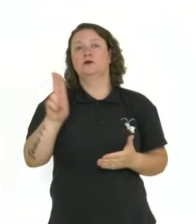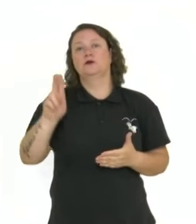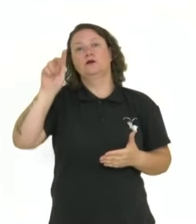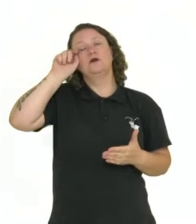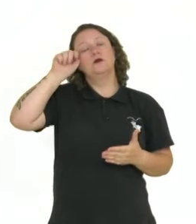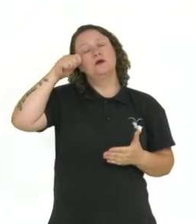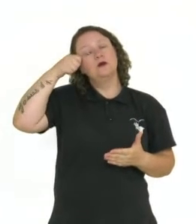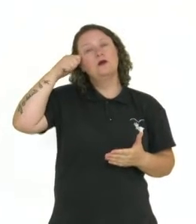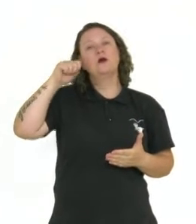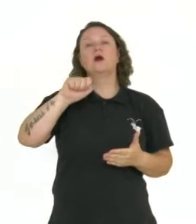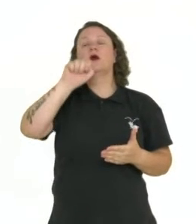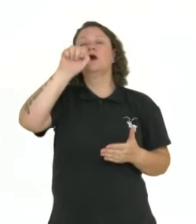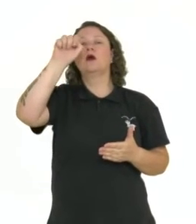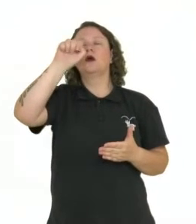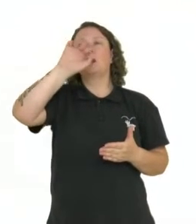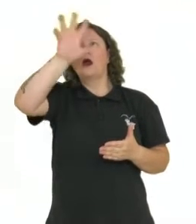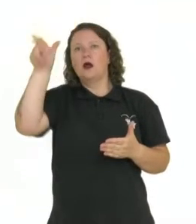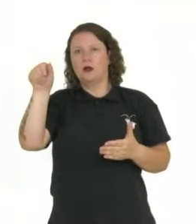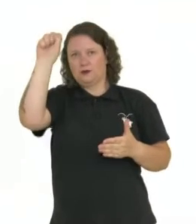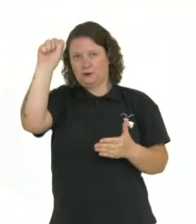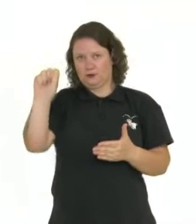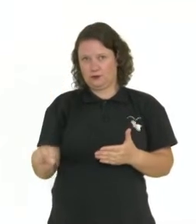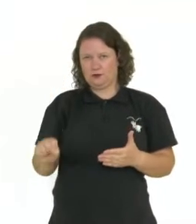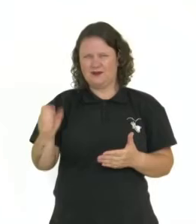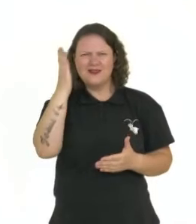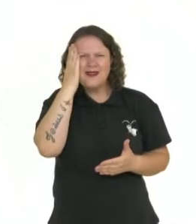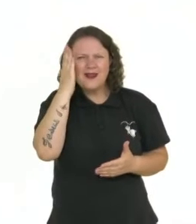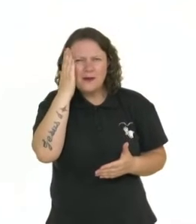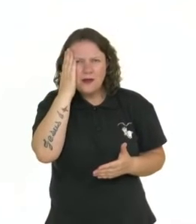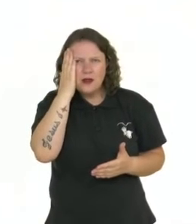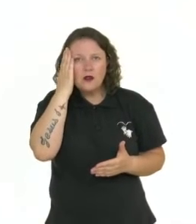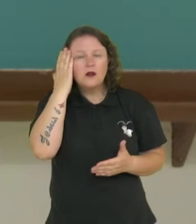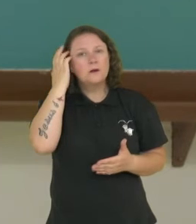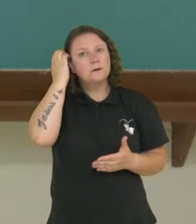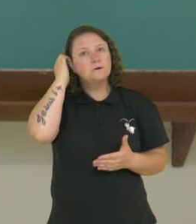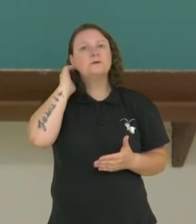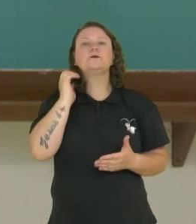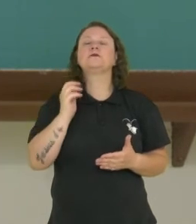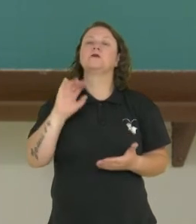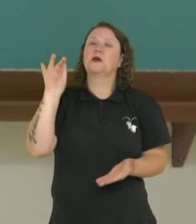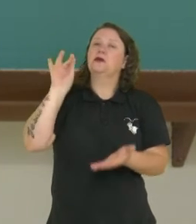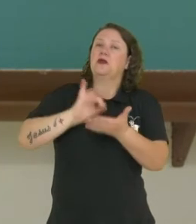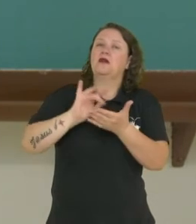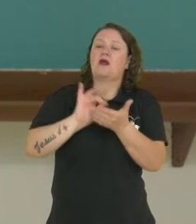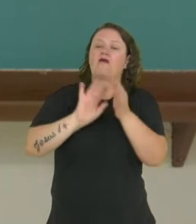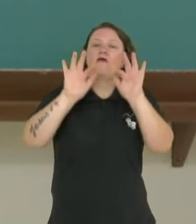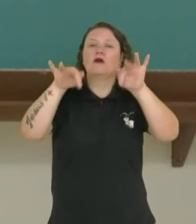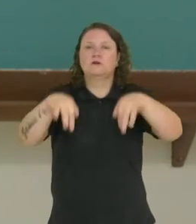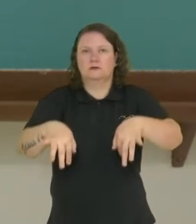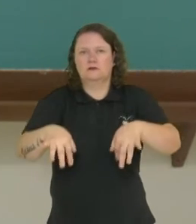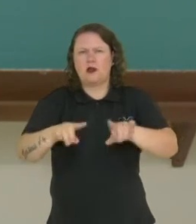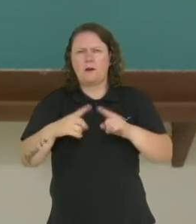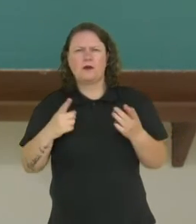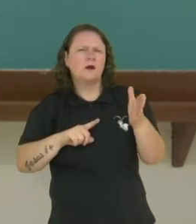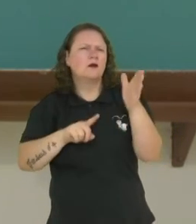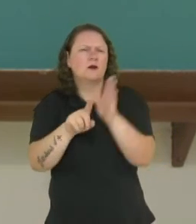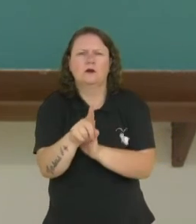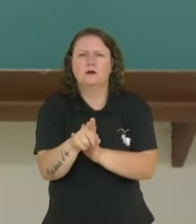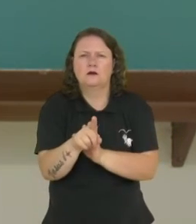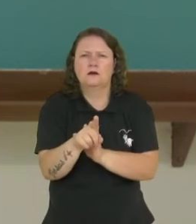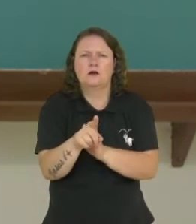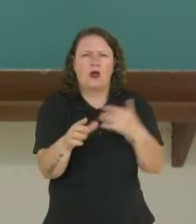Sul. Vocês sabiam que a discriminação, né, oficial acabou, mas pergunto para vocês, será que ainda existe uma